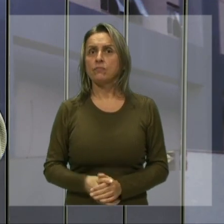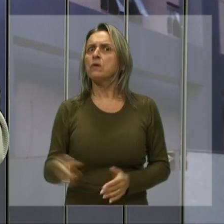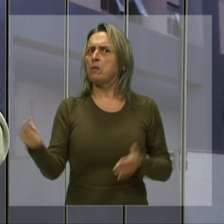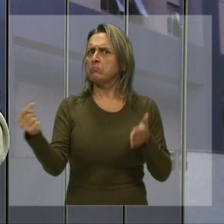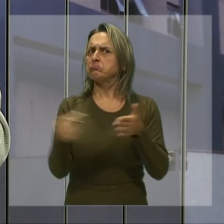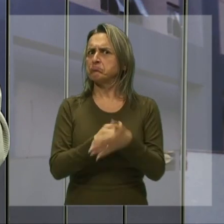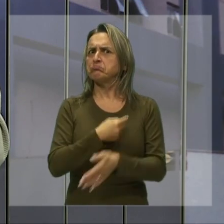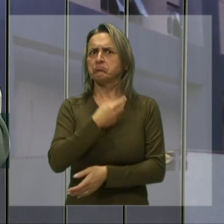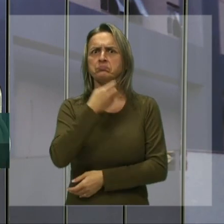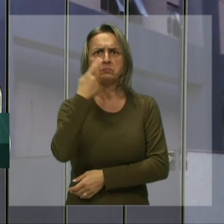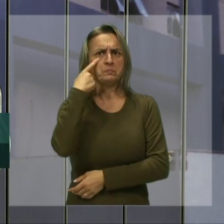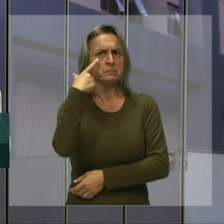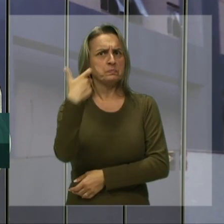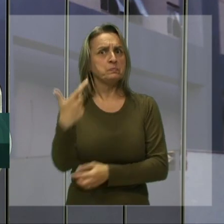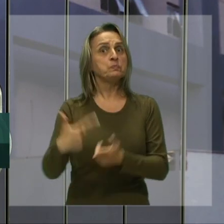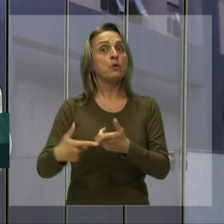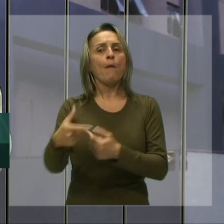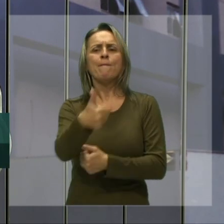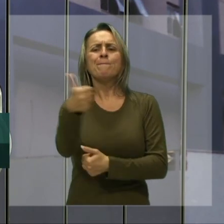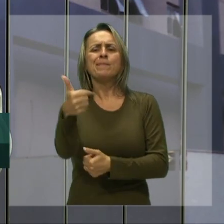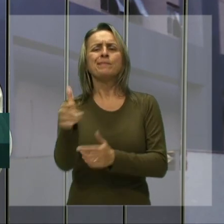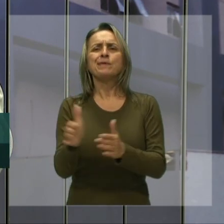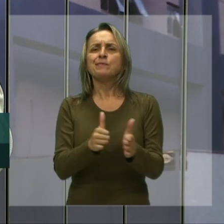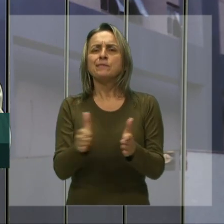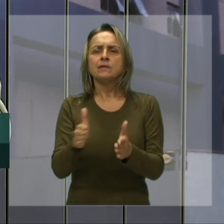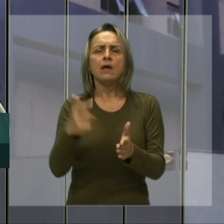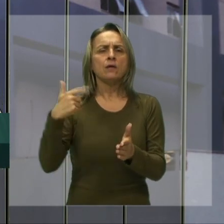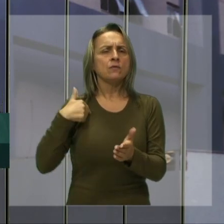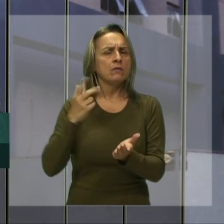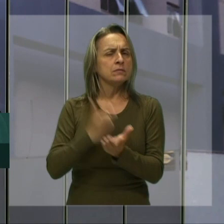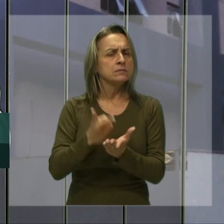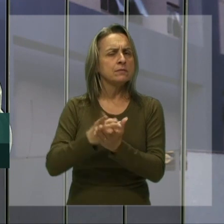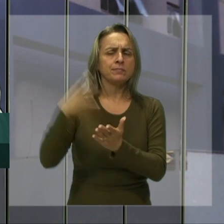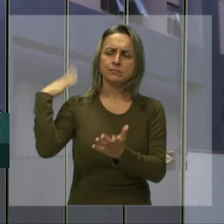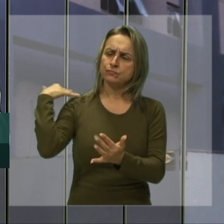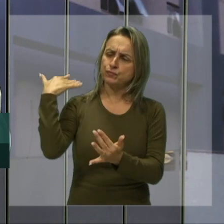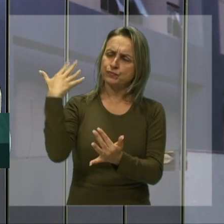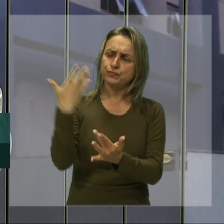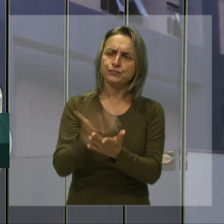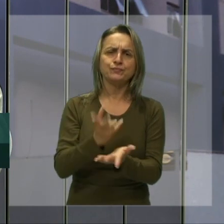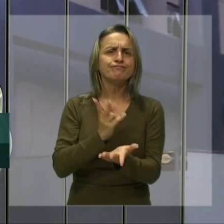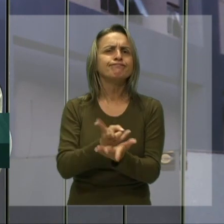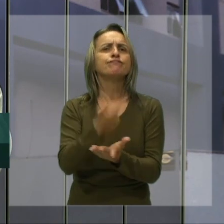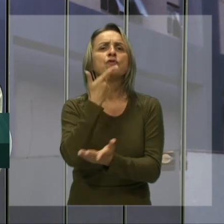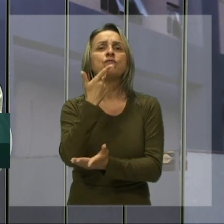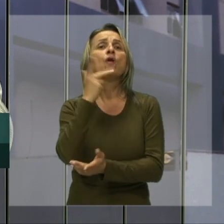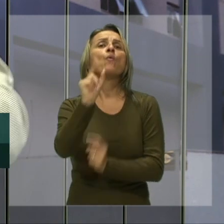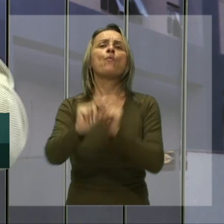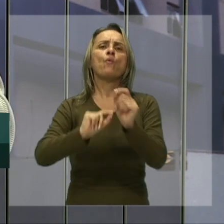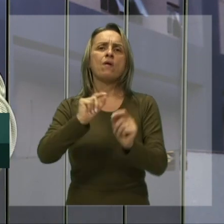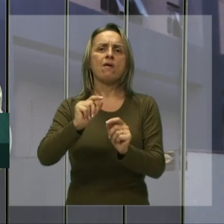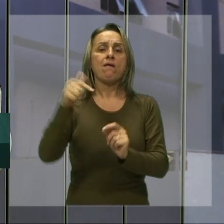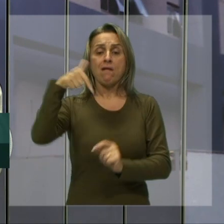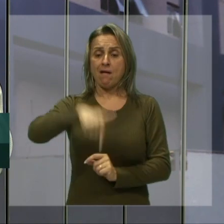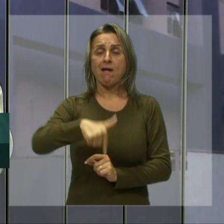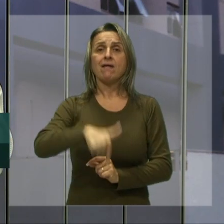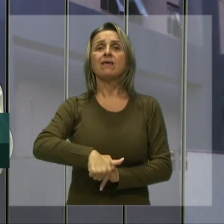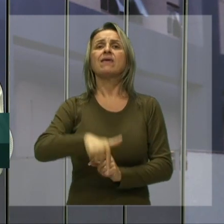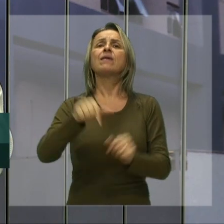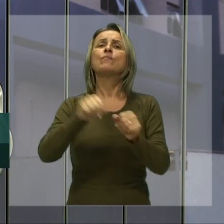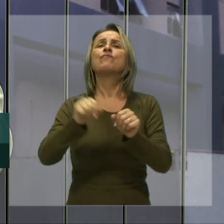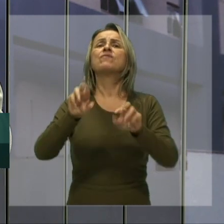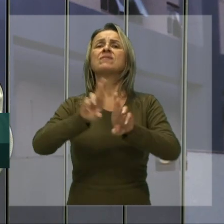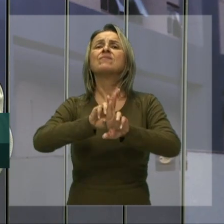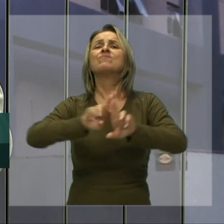porque desde o início, desde o primeiro mandato, eu tenho falado isso, que a gente veio na política para fazer algo diferente, para não fazer mais do mesmo,